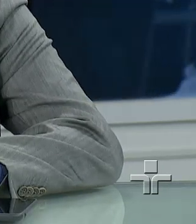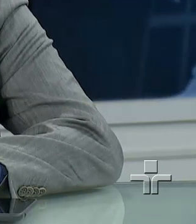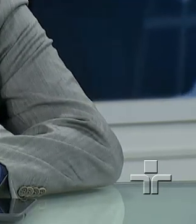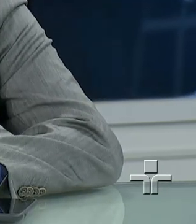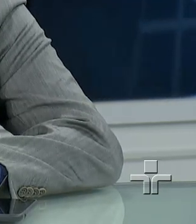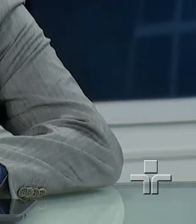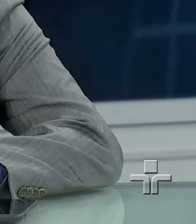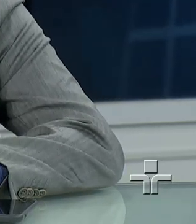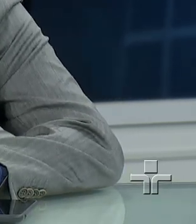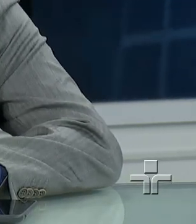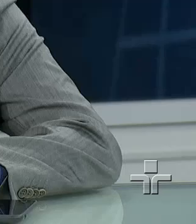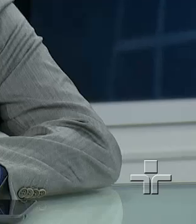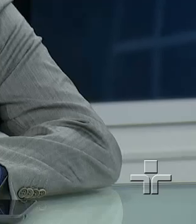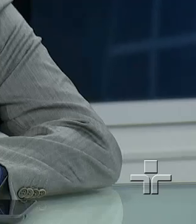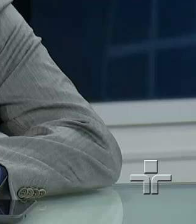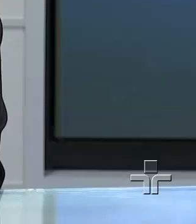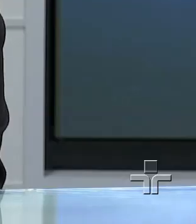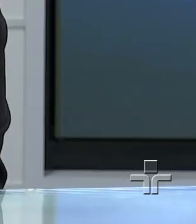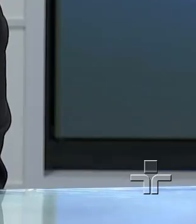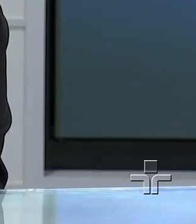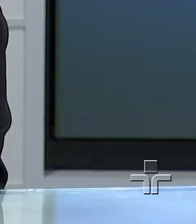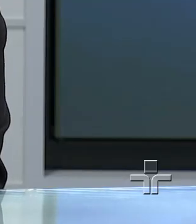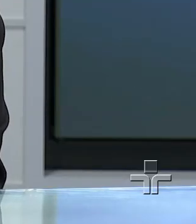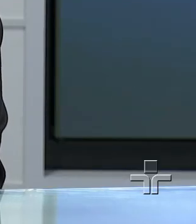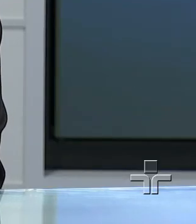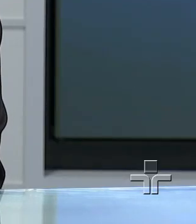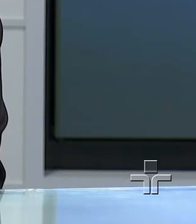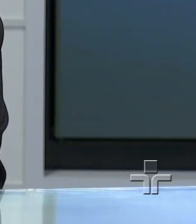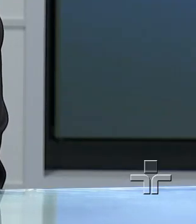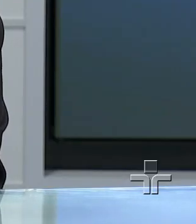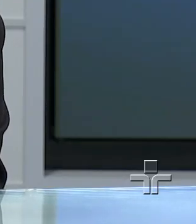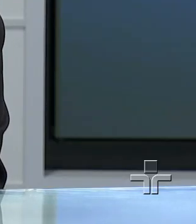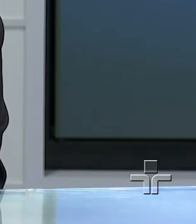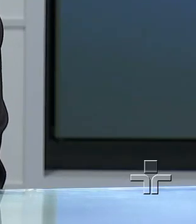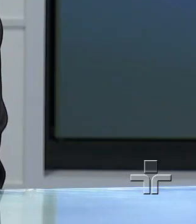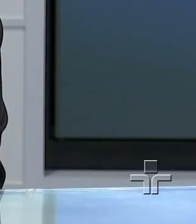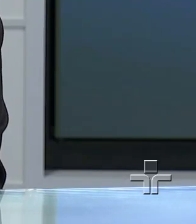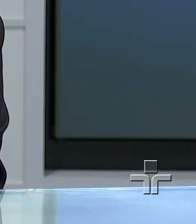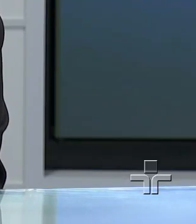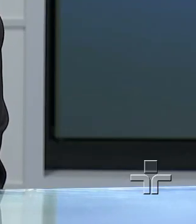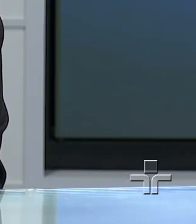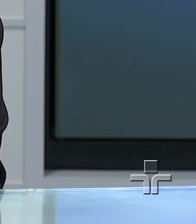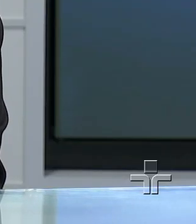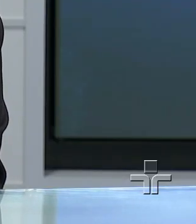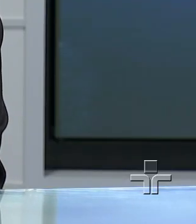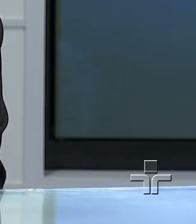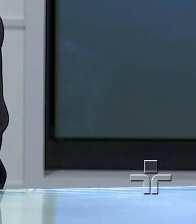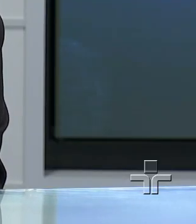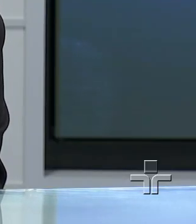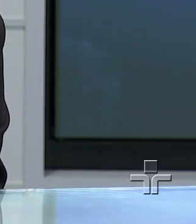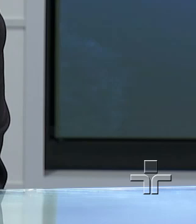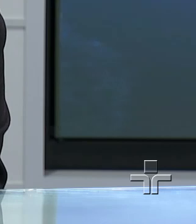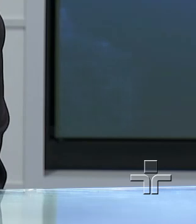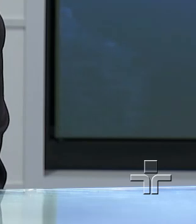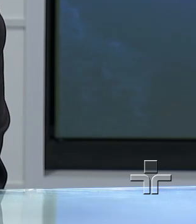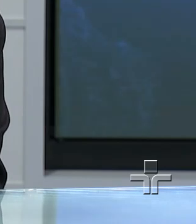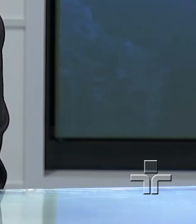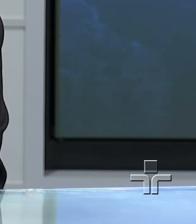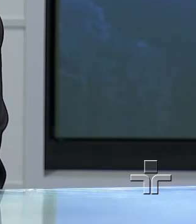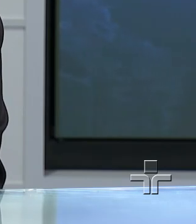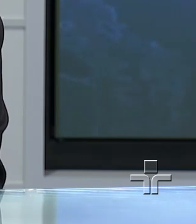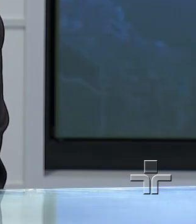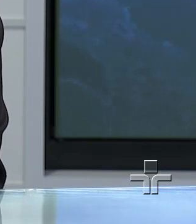educação sobre gêneros do país. E incutir na criança que um menino tem 25% a mais de massa